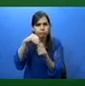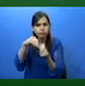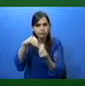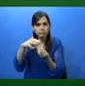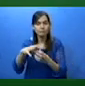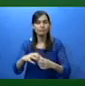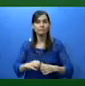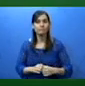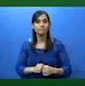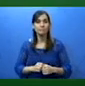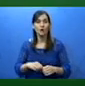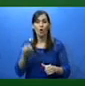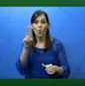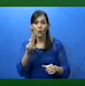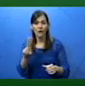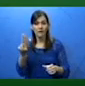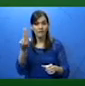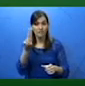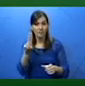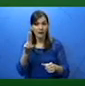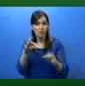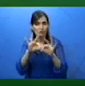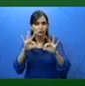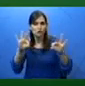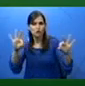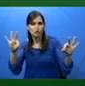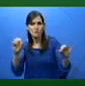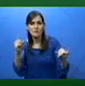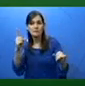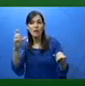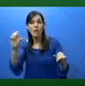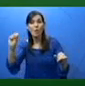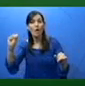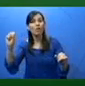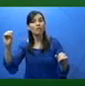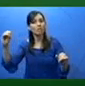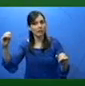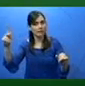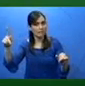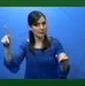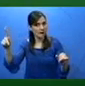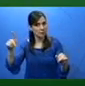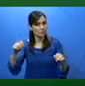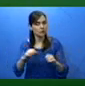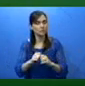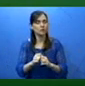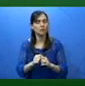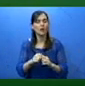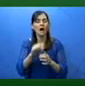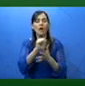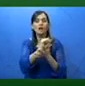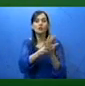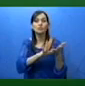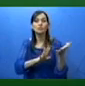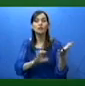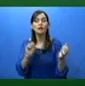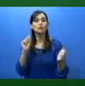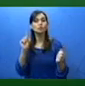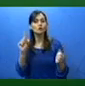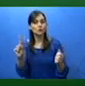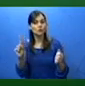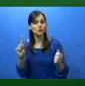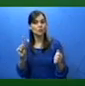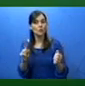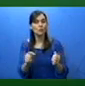180, unidades de medida de comprimento, na página 180 também. Atividade 1, páginas 181